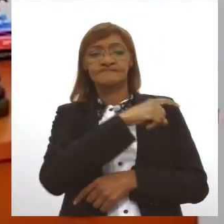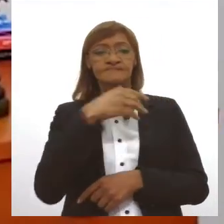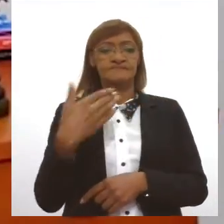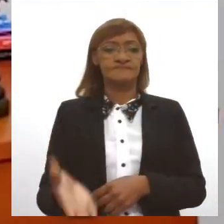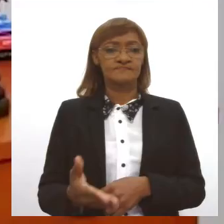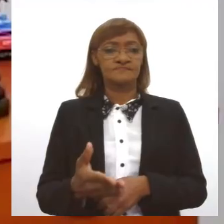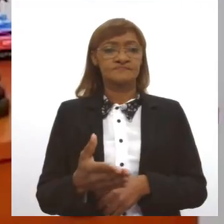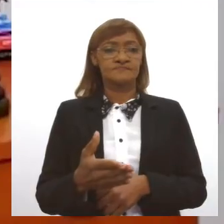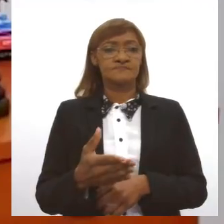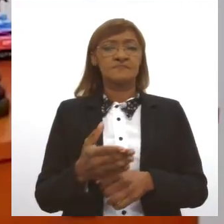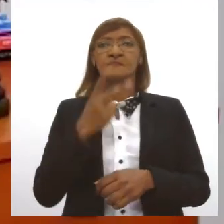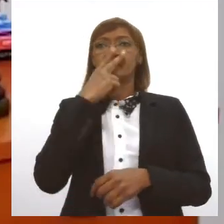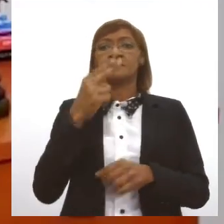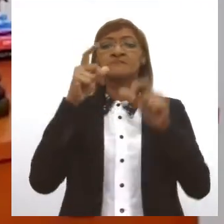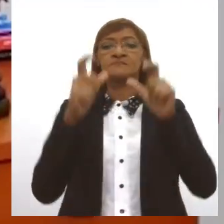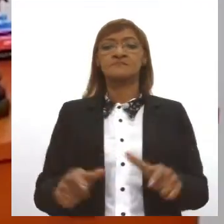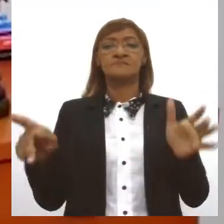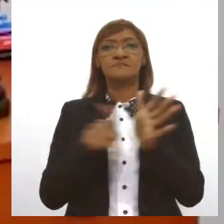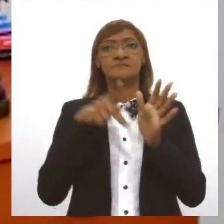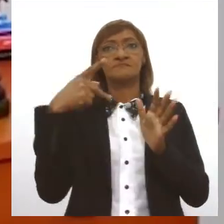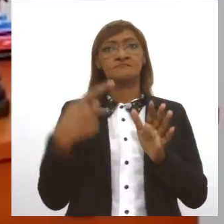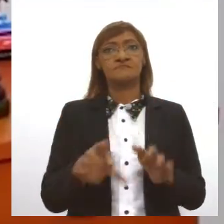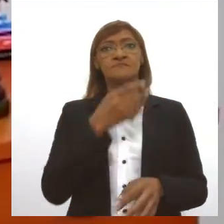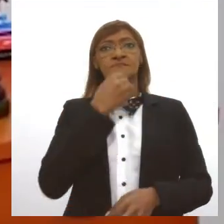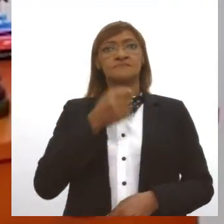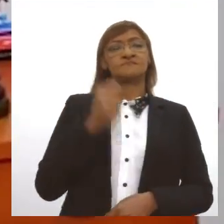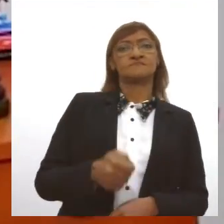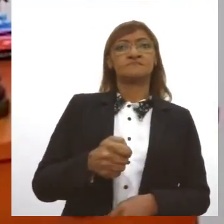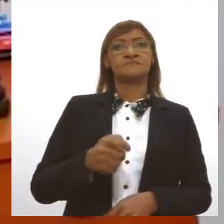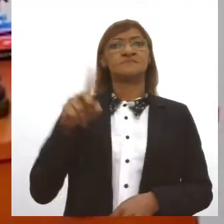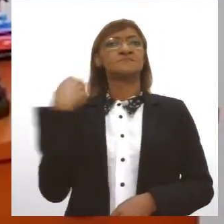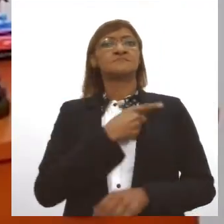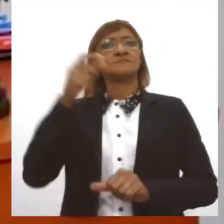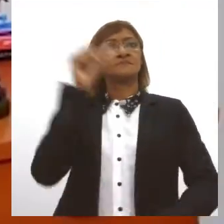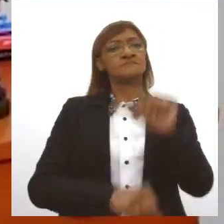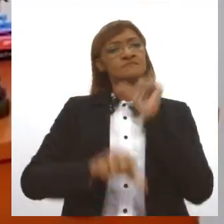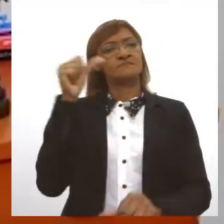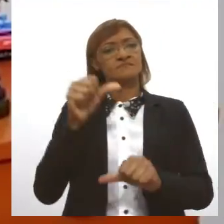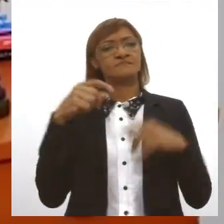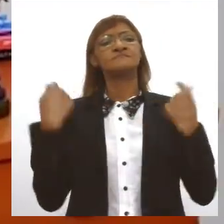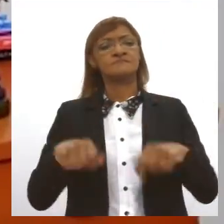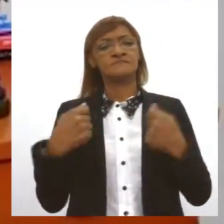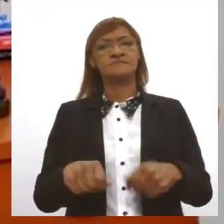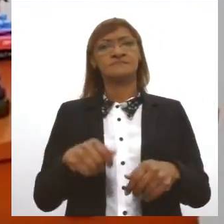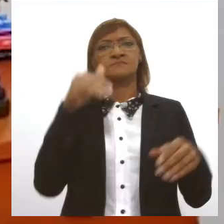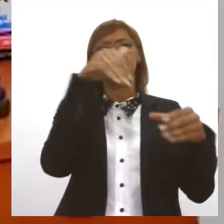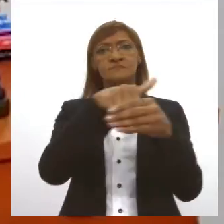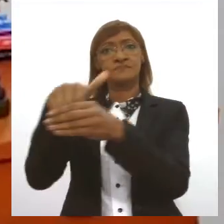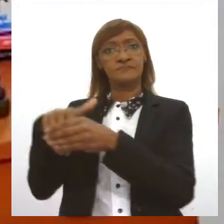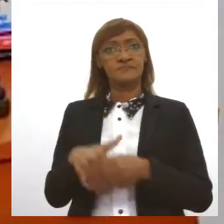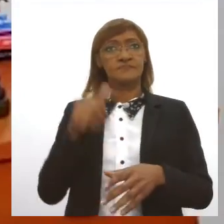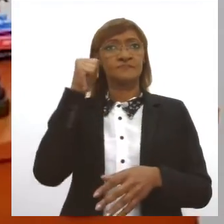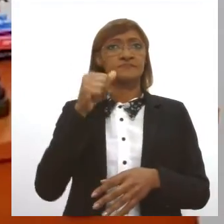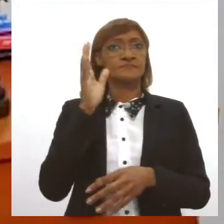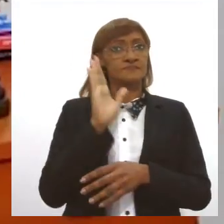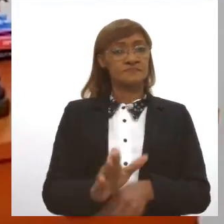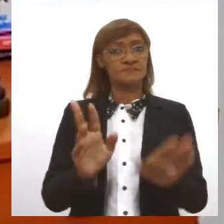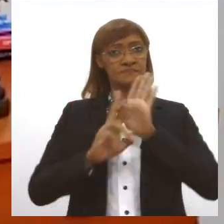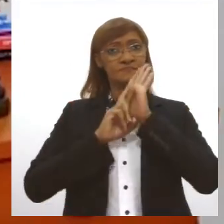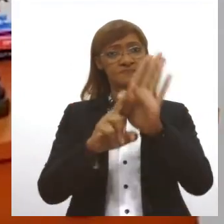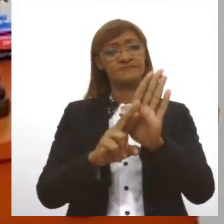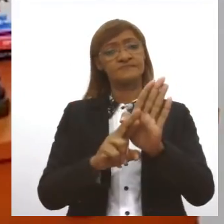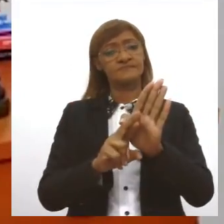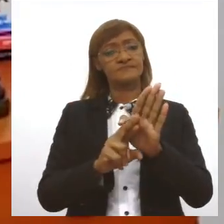um lugar masculino e nós precisamos mudar essa realidade. Nós precisamos eleger mais mulheres, precisamos ter